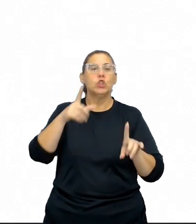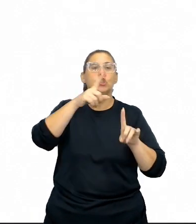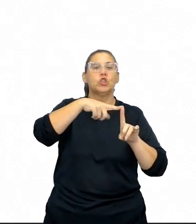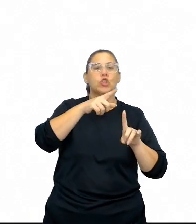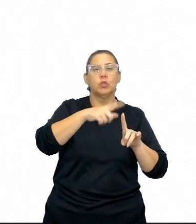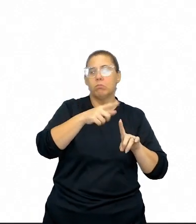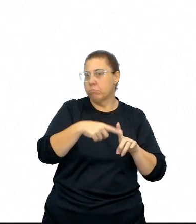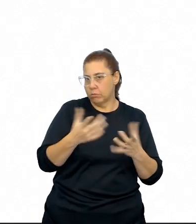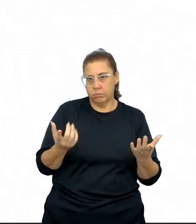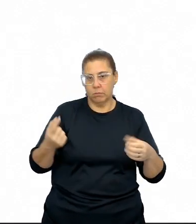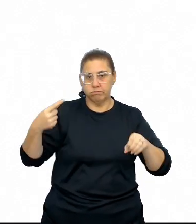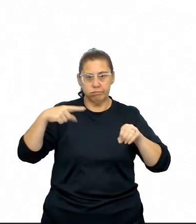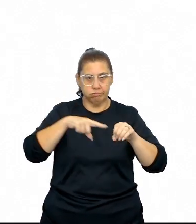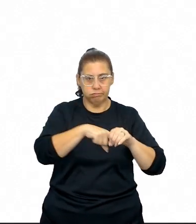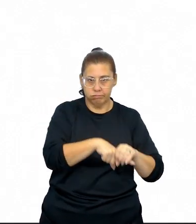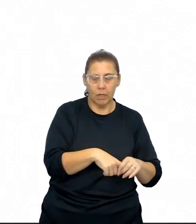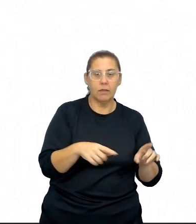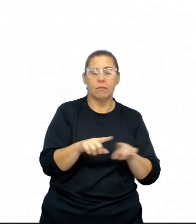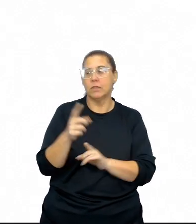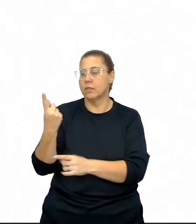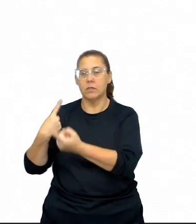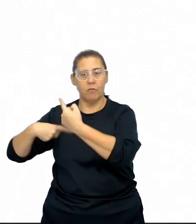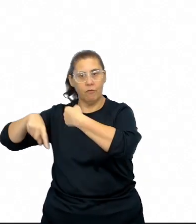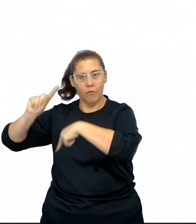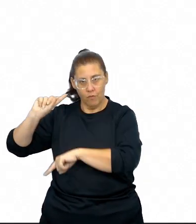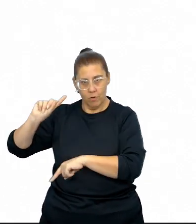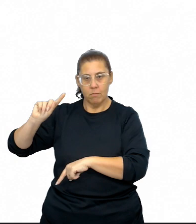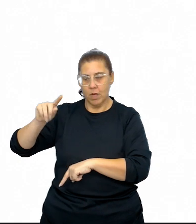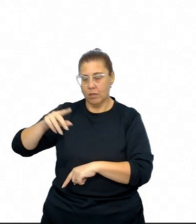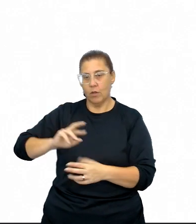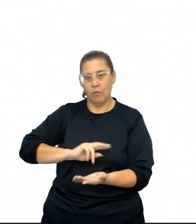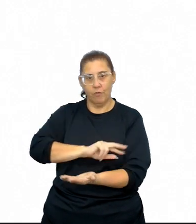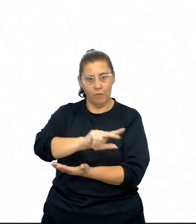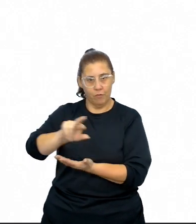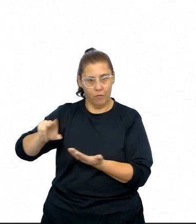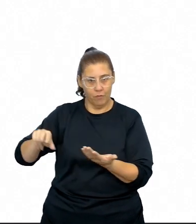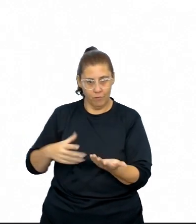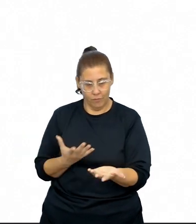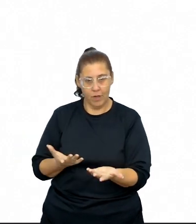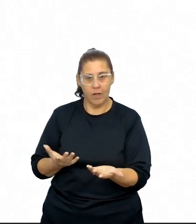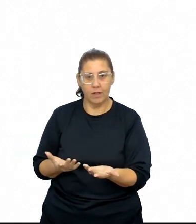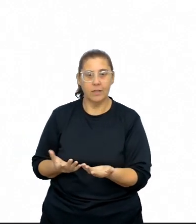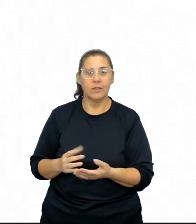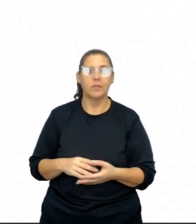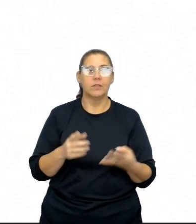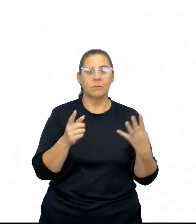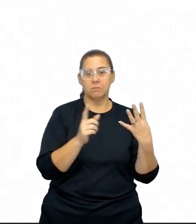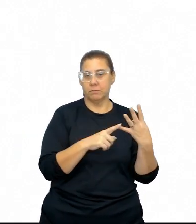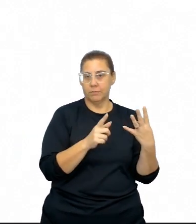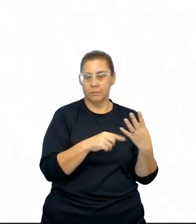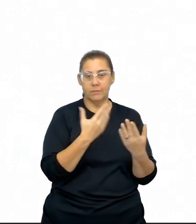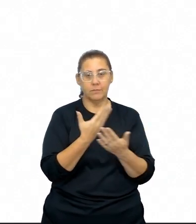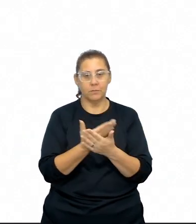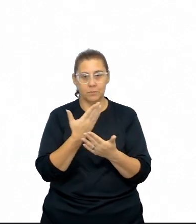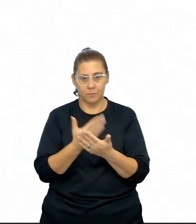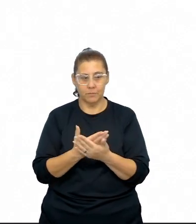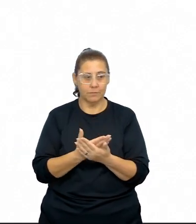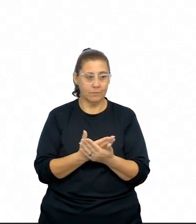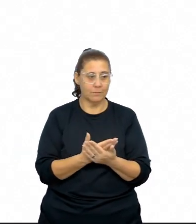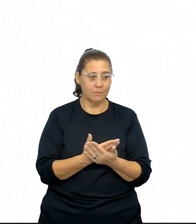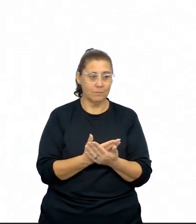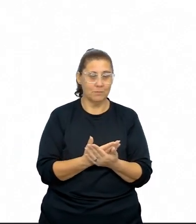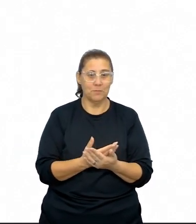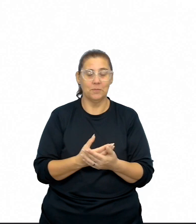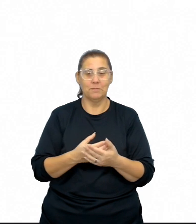reprodução, fecundação e desenvolvimento nos diferentes filos. A quarta aula traz estudos relacionados